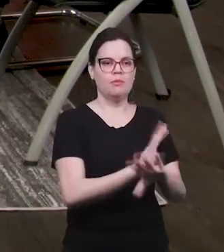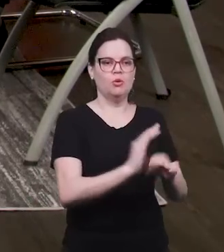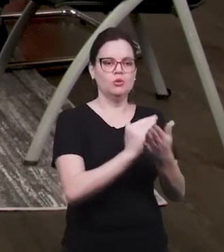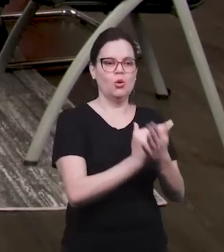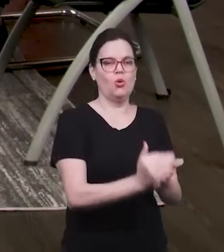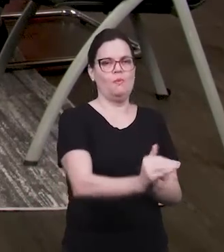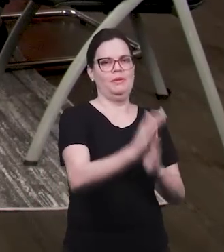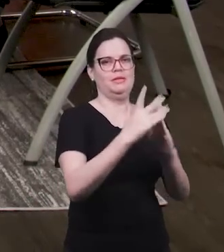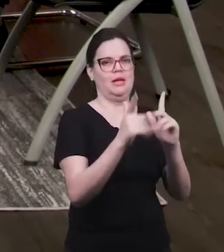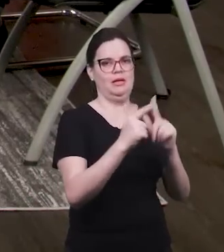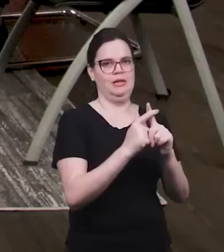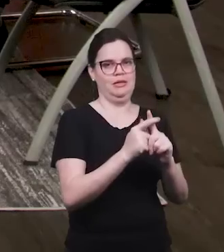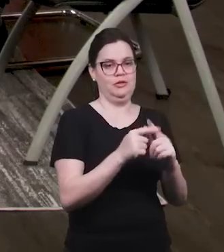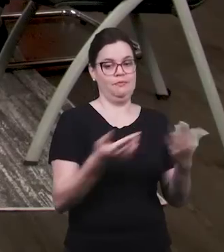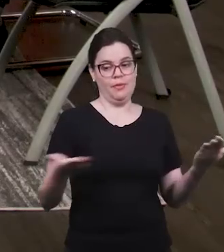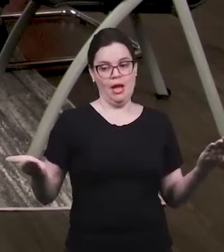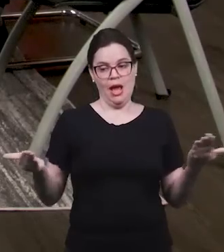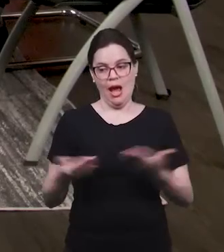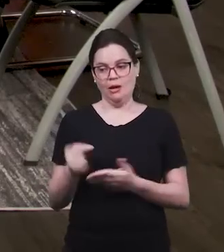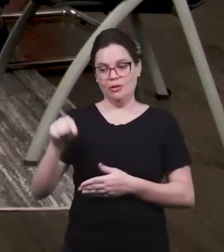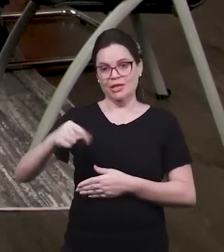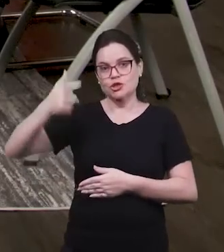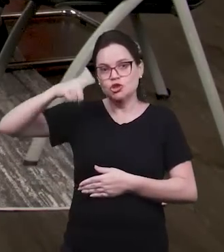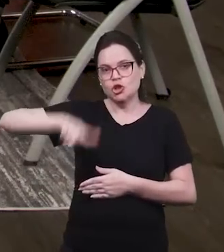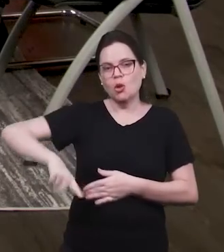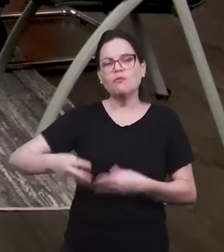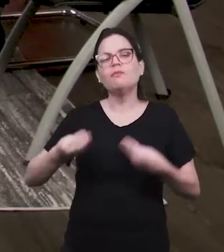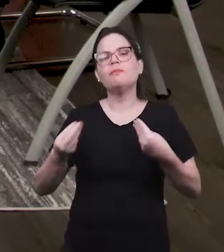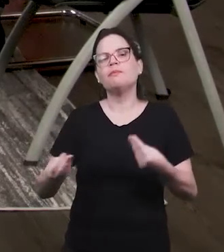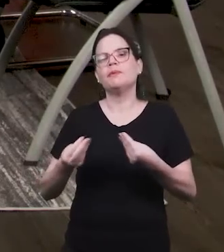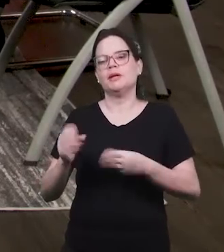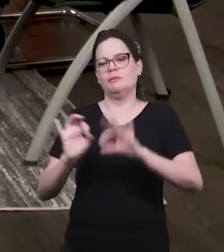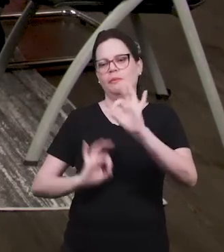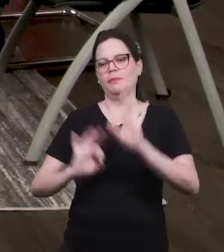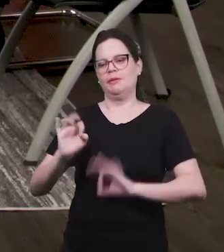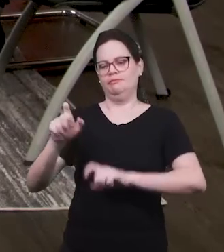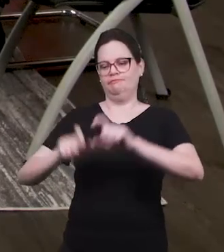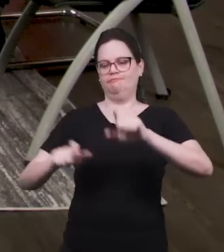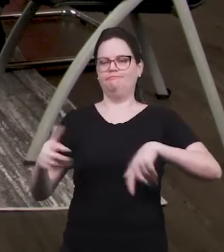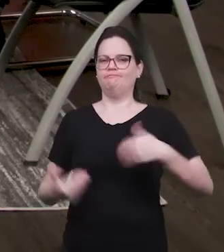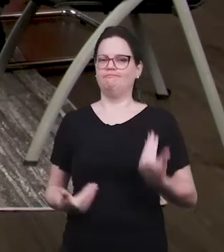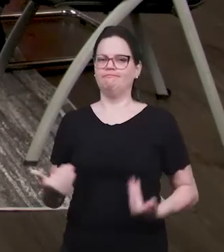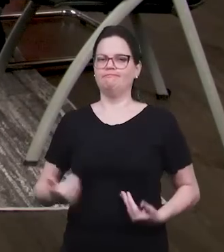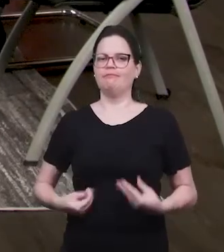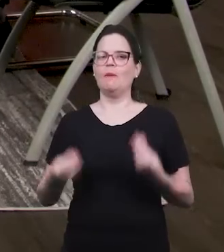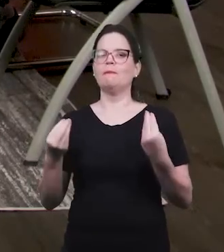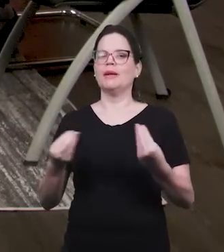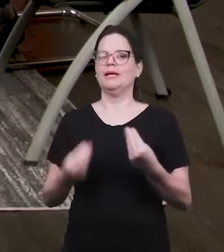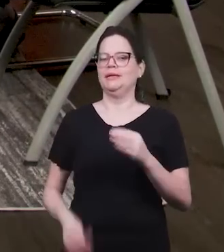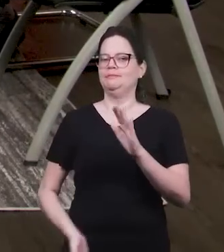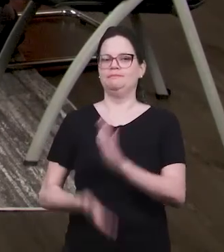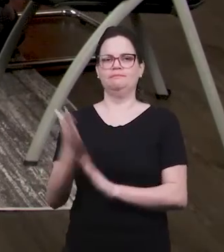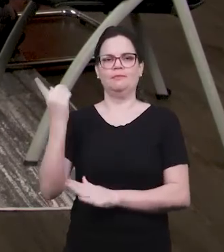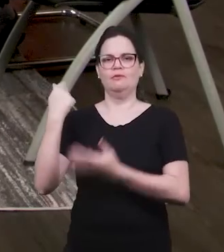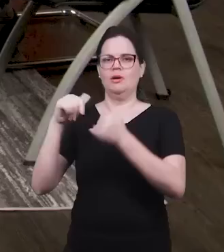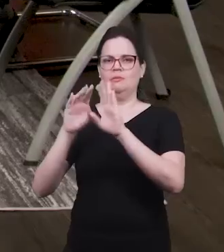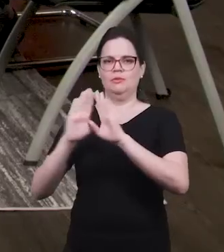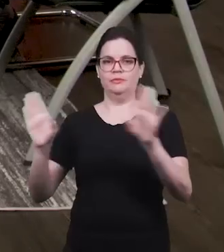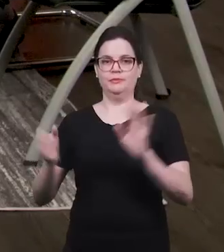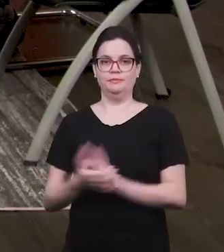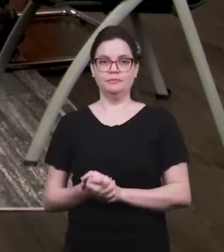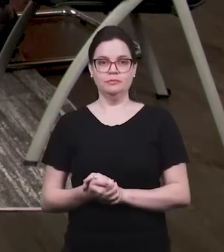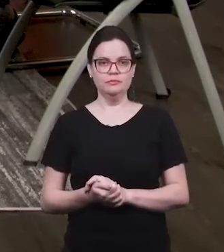a igreja para a sua partida. Qual o objetivo? Todo mundo pensa que é para o mundo, não